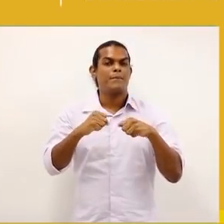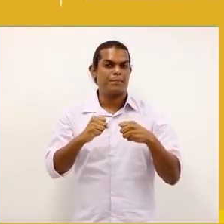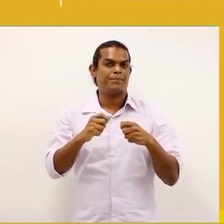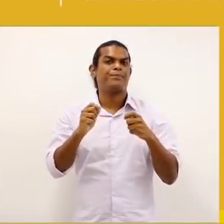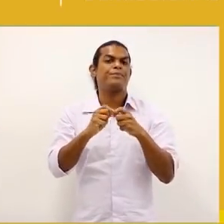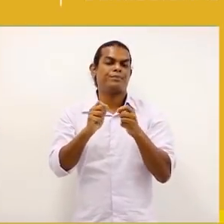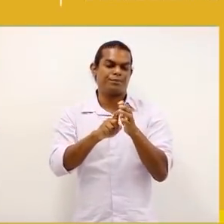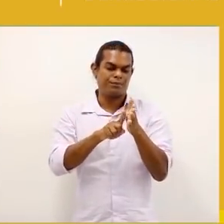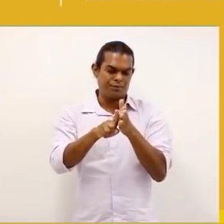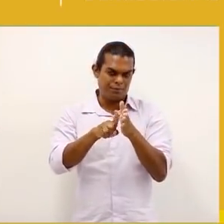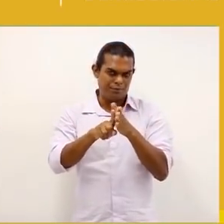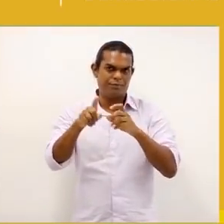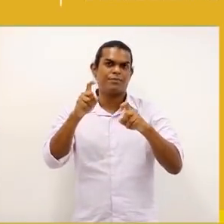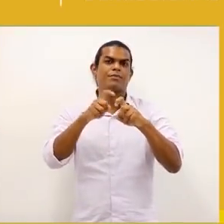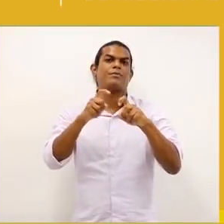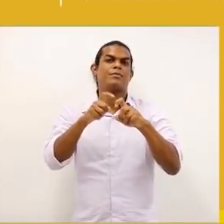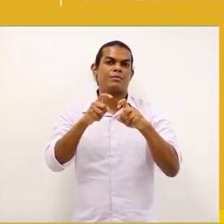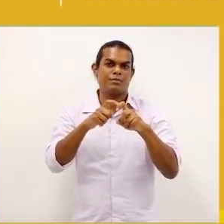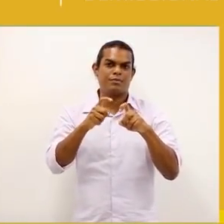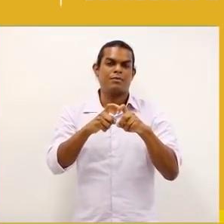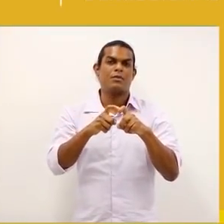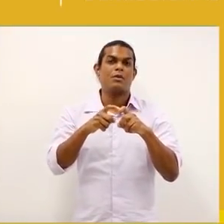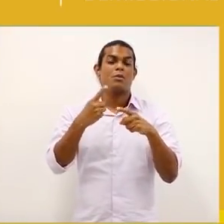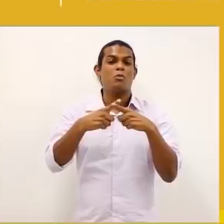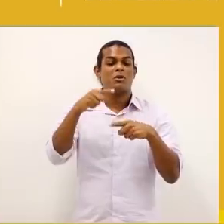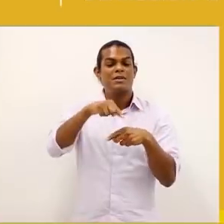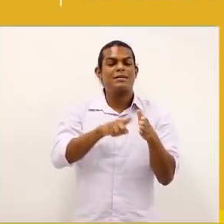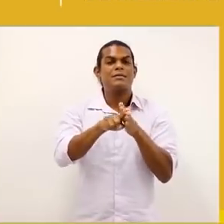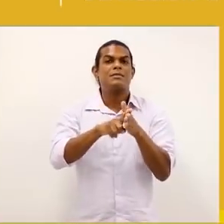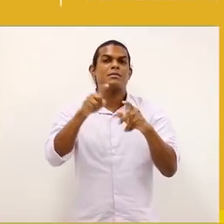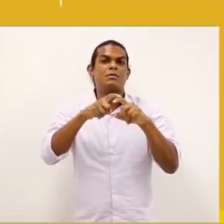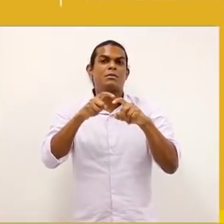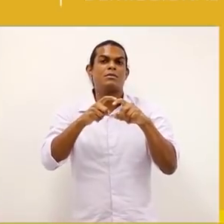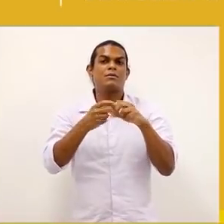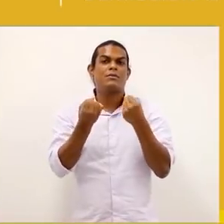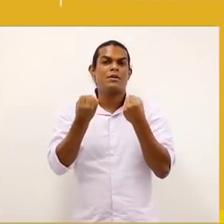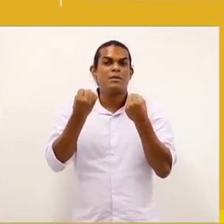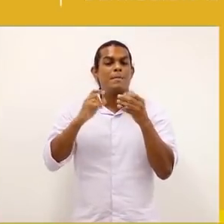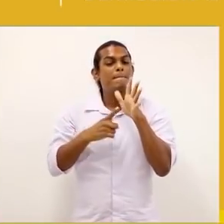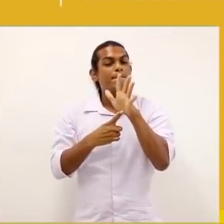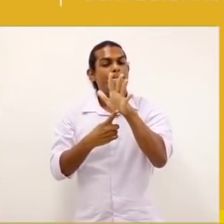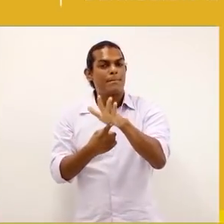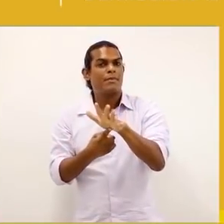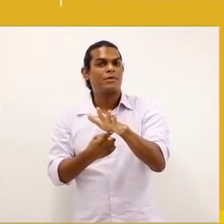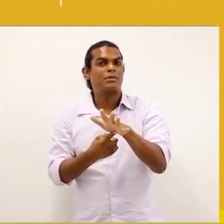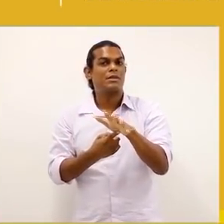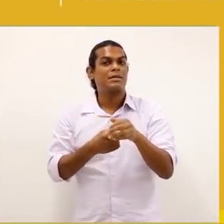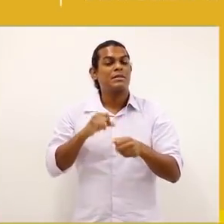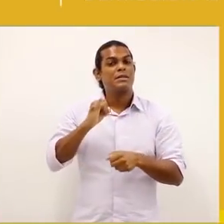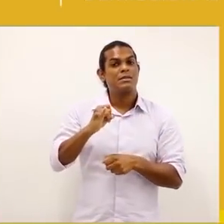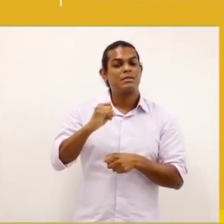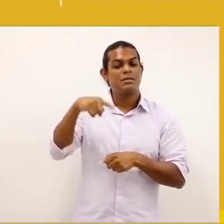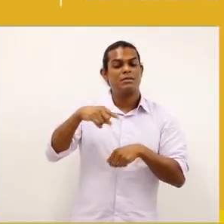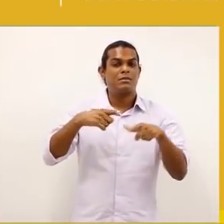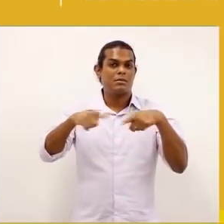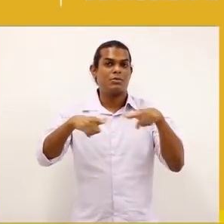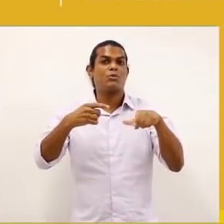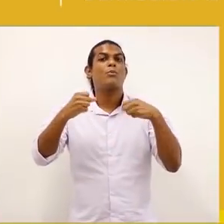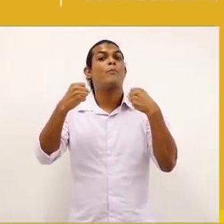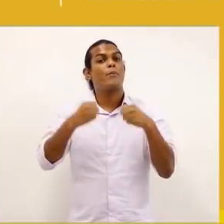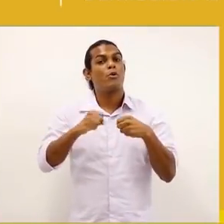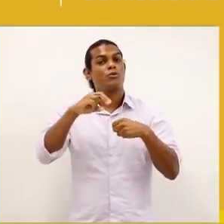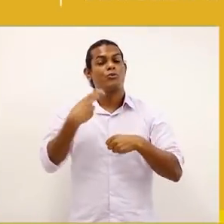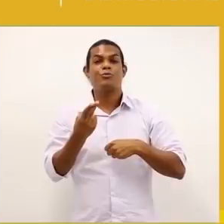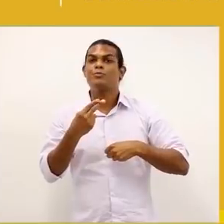função, que esse exame vai declarar se esse funcionário pode ou não assumir aquela nova função. E finalmente o